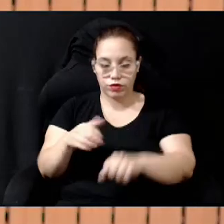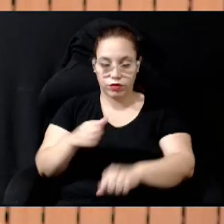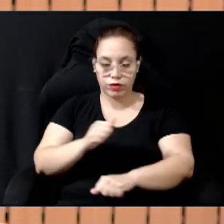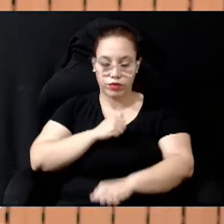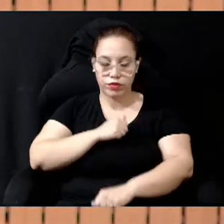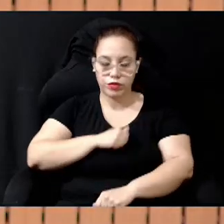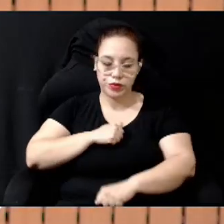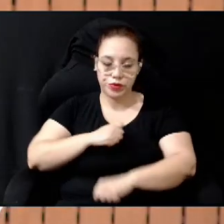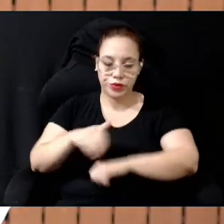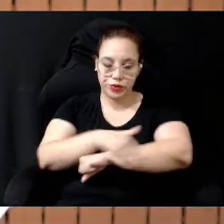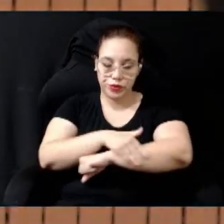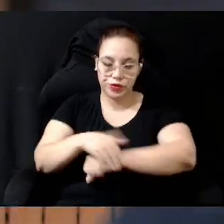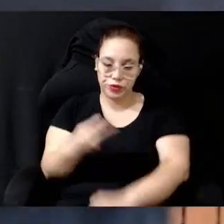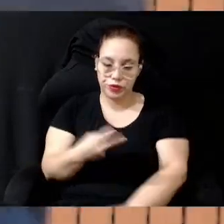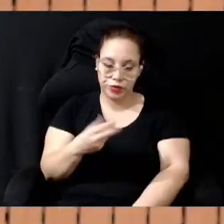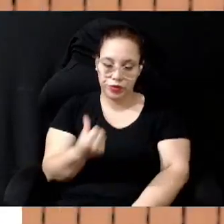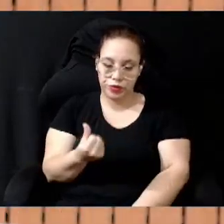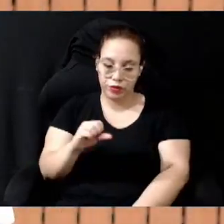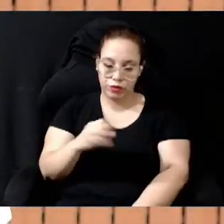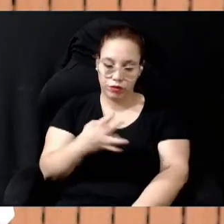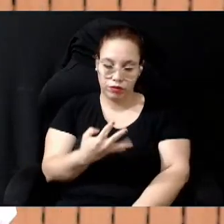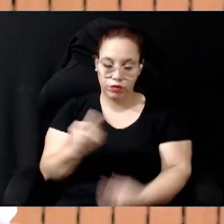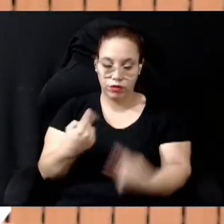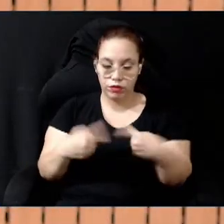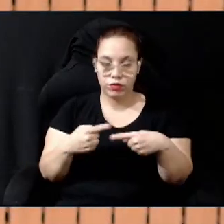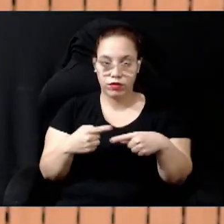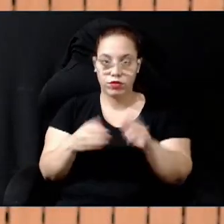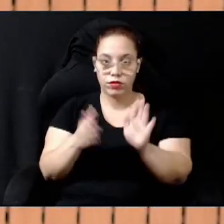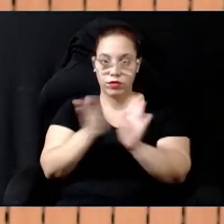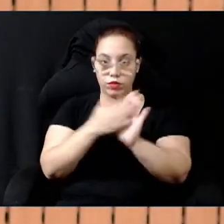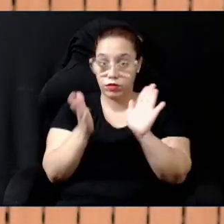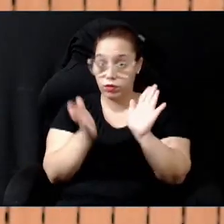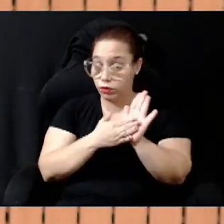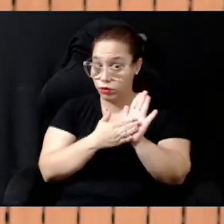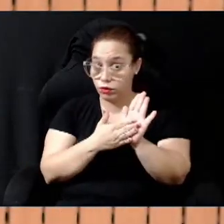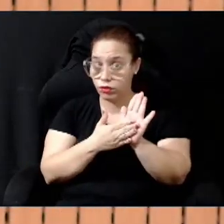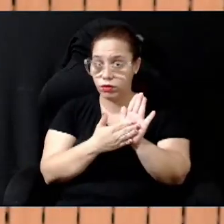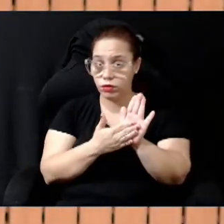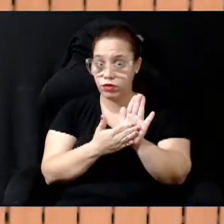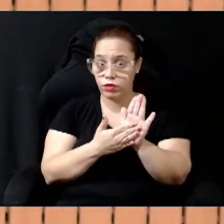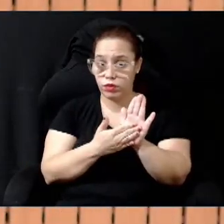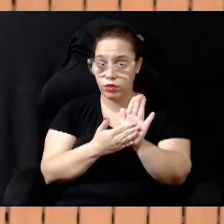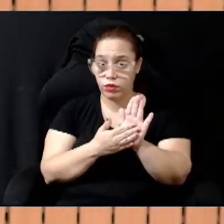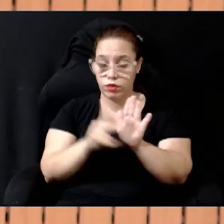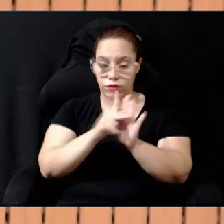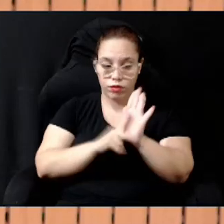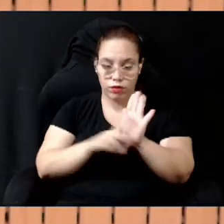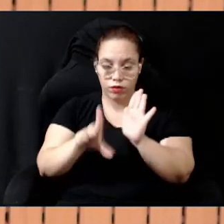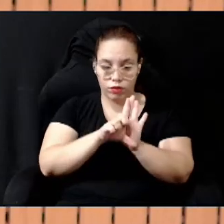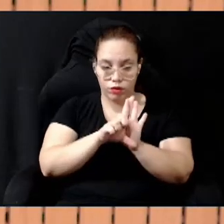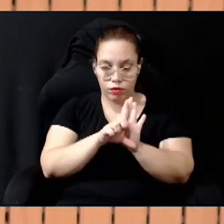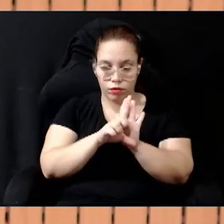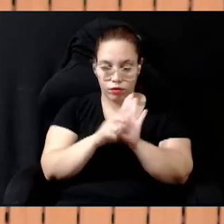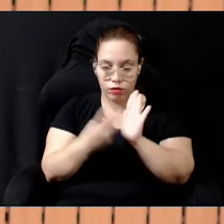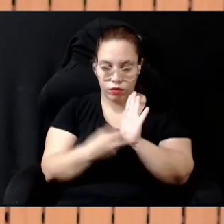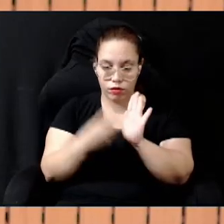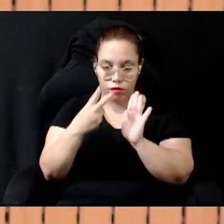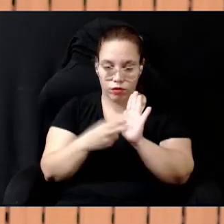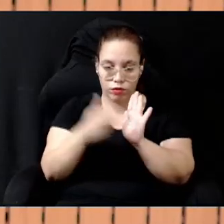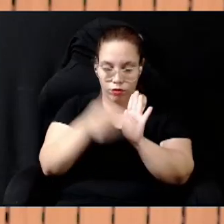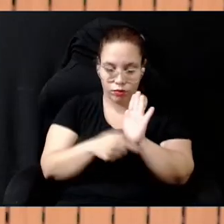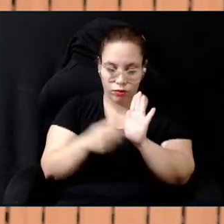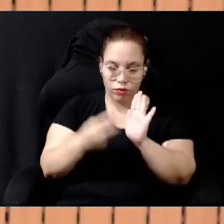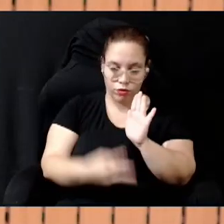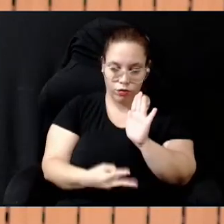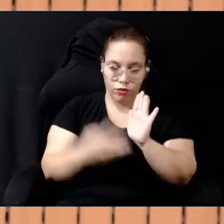1004, Ponte Preta, para debater a seguinte proposição. Projeto de Lei Ordinária 227/2024,